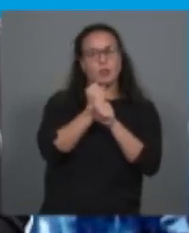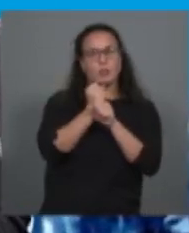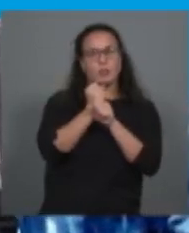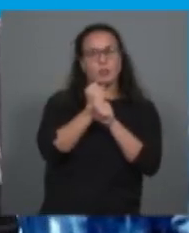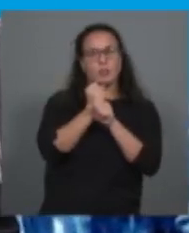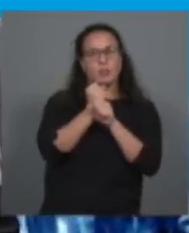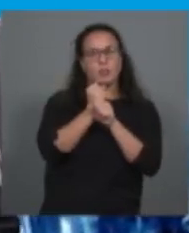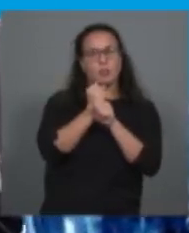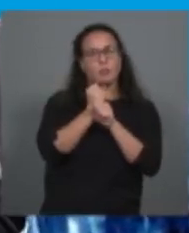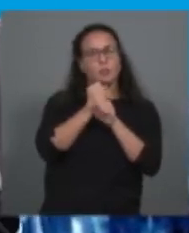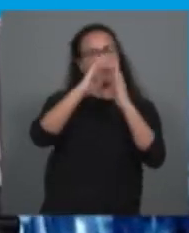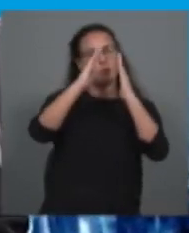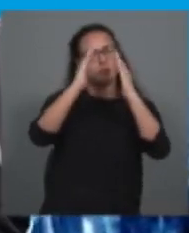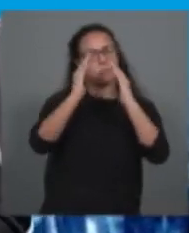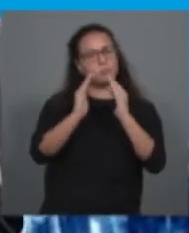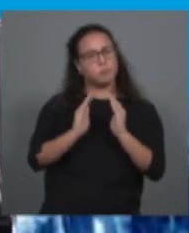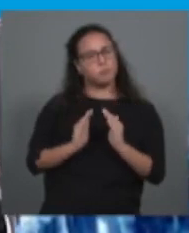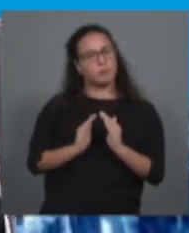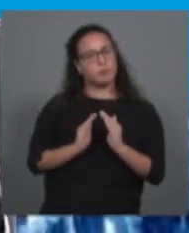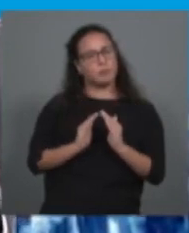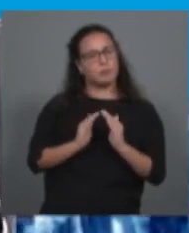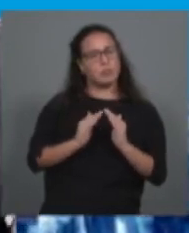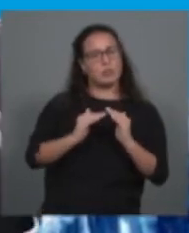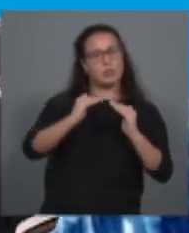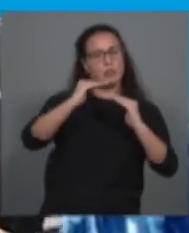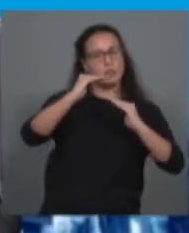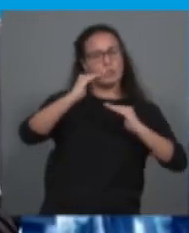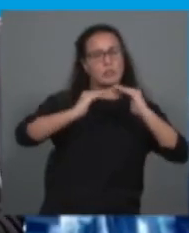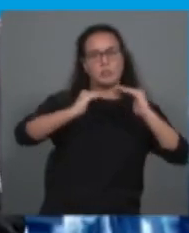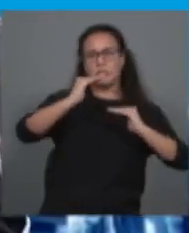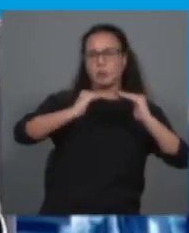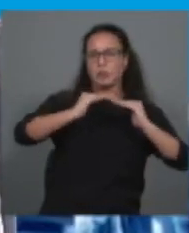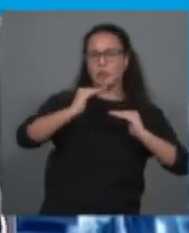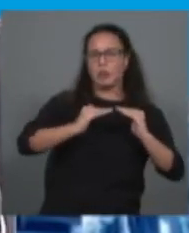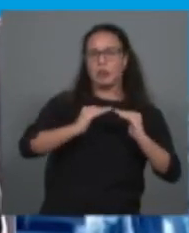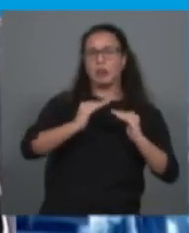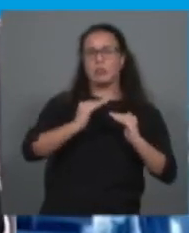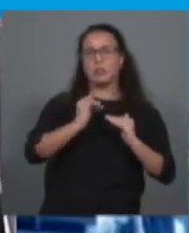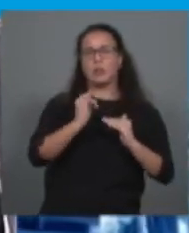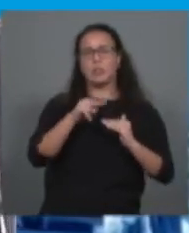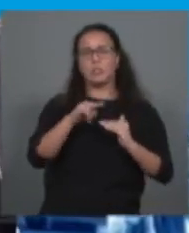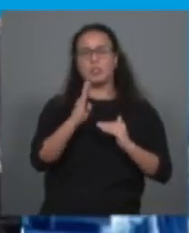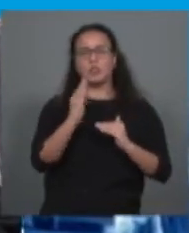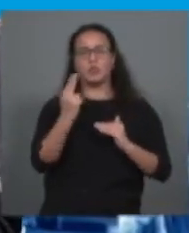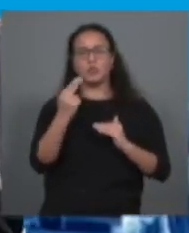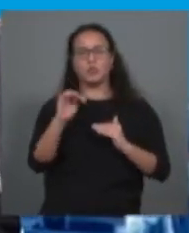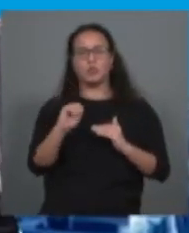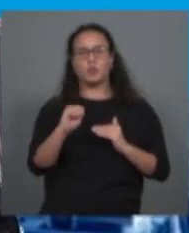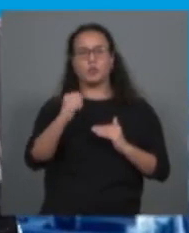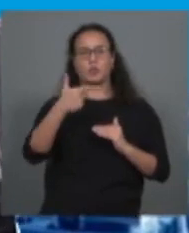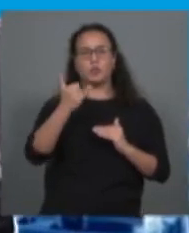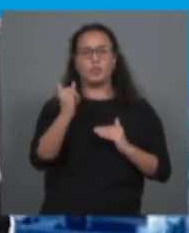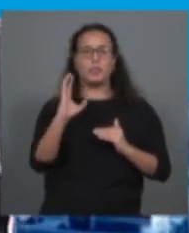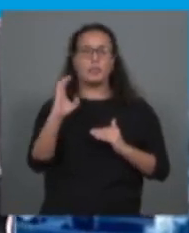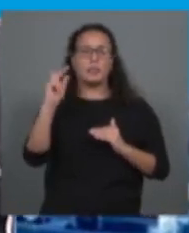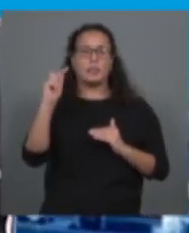para reduzir ao máximo as desigualdades, as injustiças e para aumentar a esperança de um mundo efetivamente